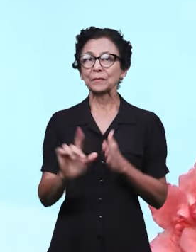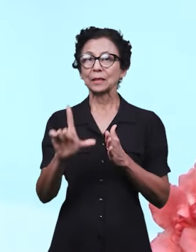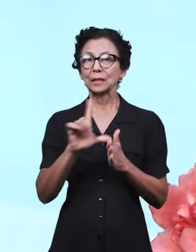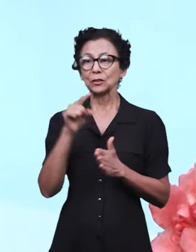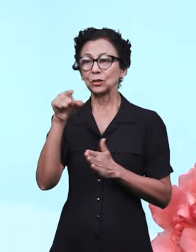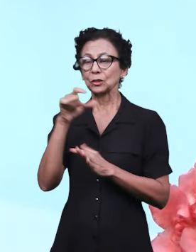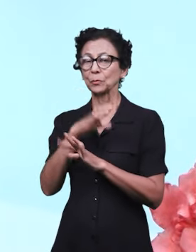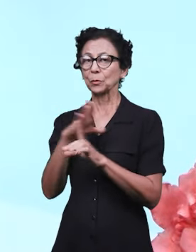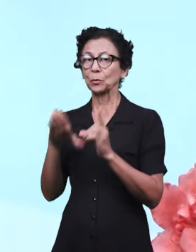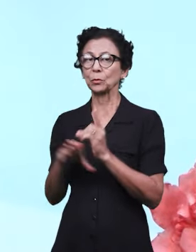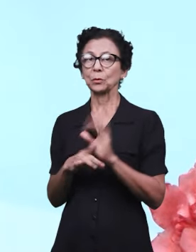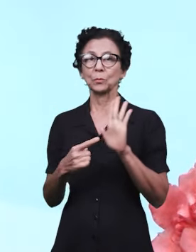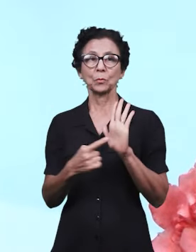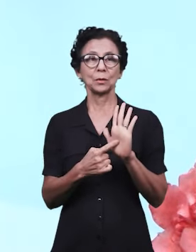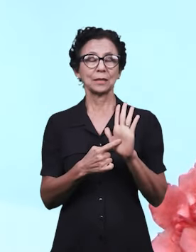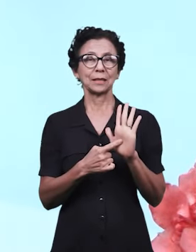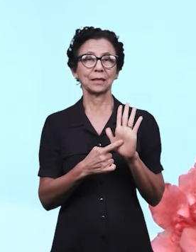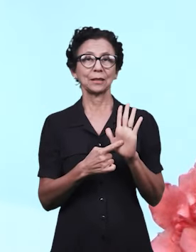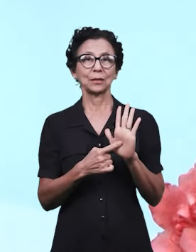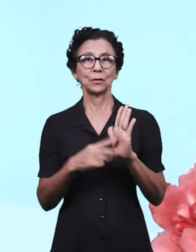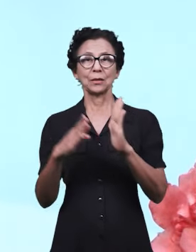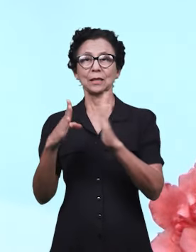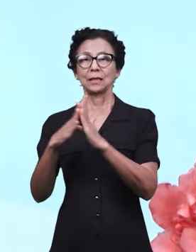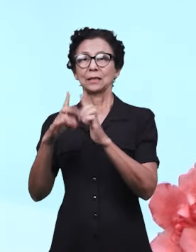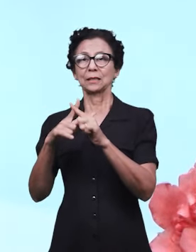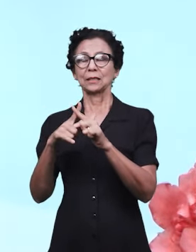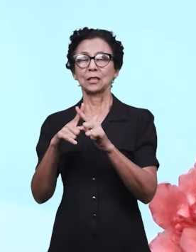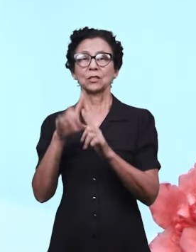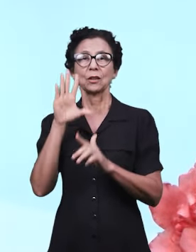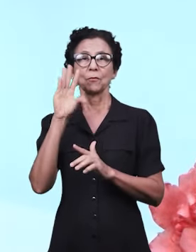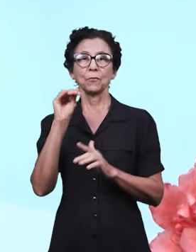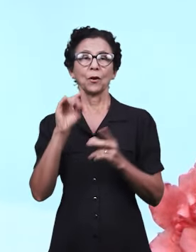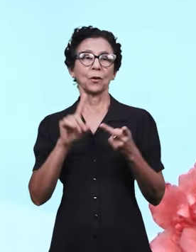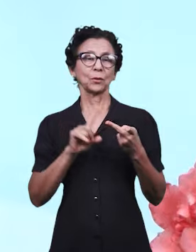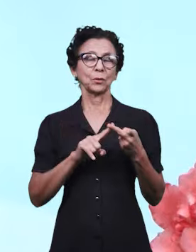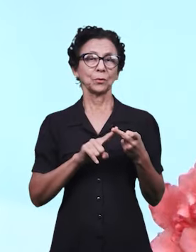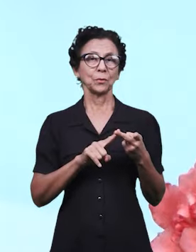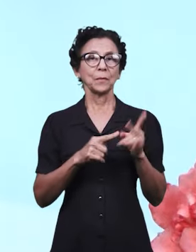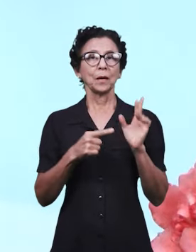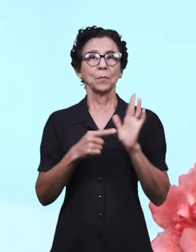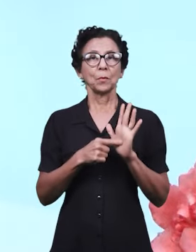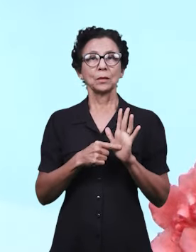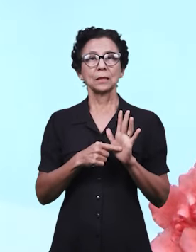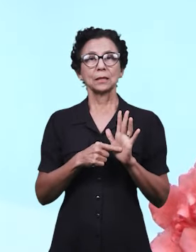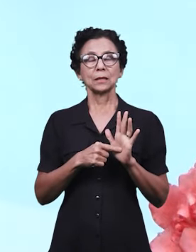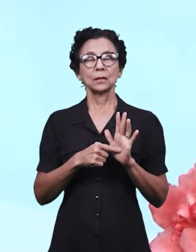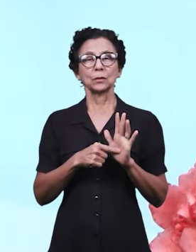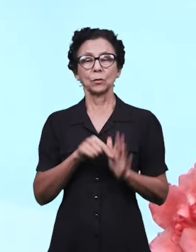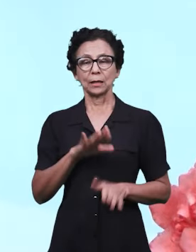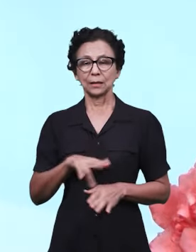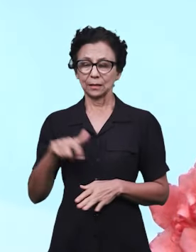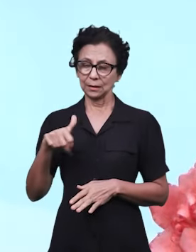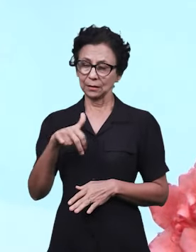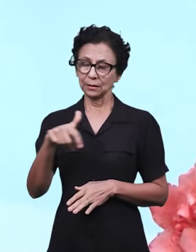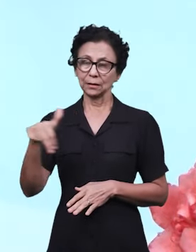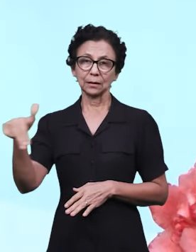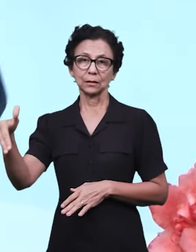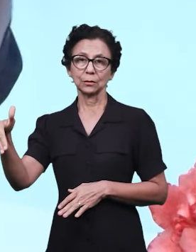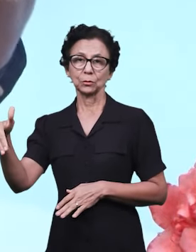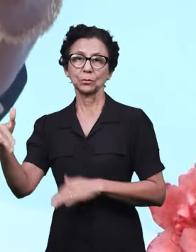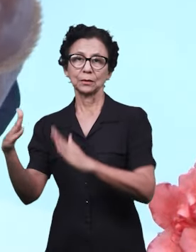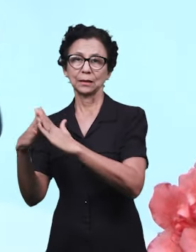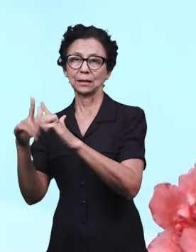igreja. Mostrando ali a imagem da criança entrando na igreja. Muitas vezes, quando eles já estão, né, na EBD, né, nas